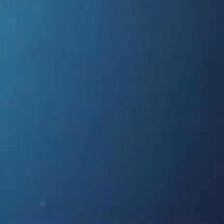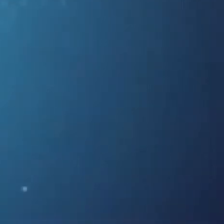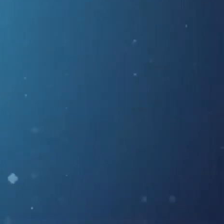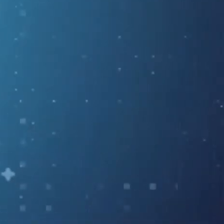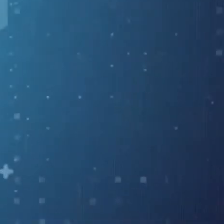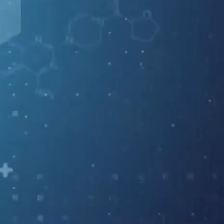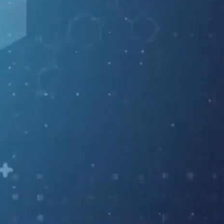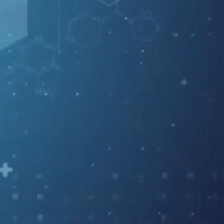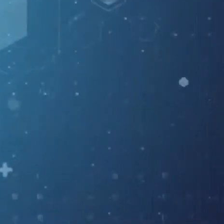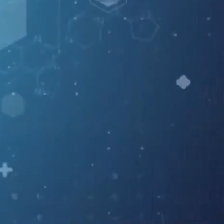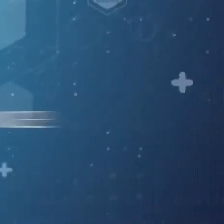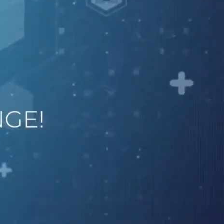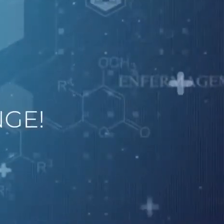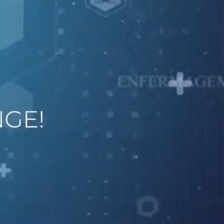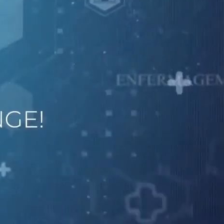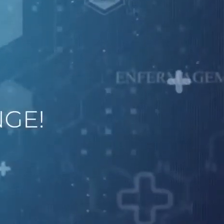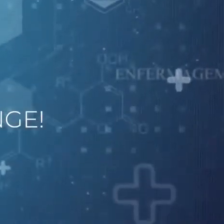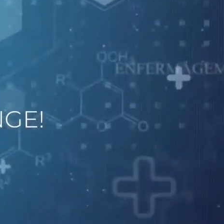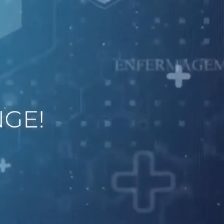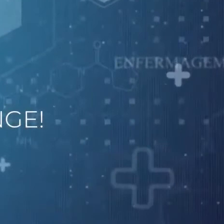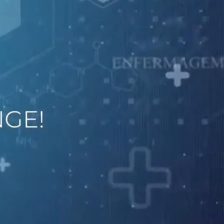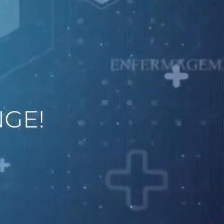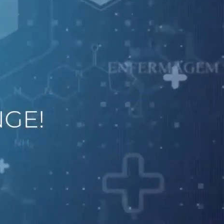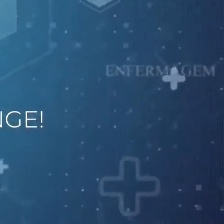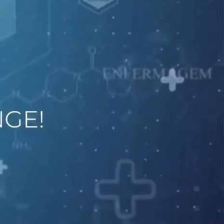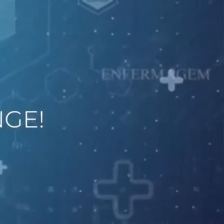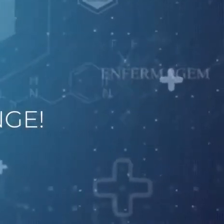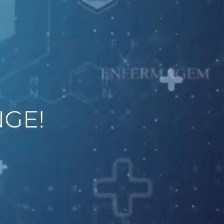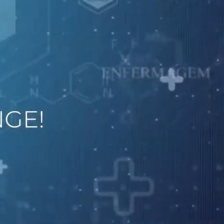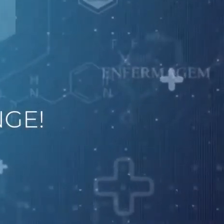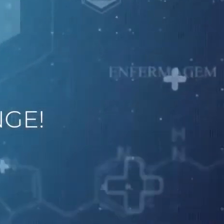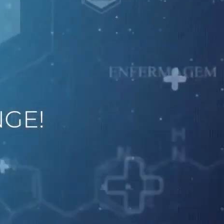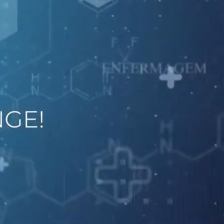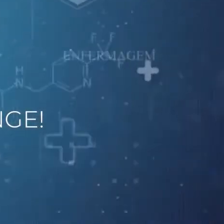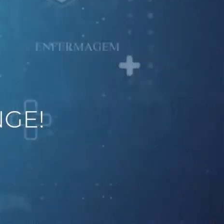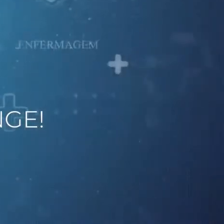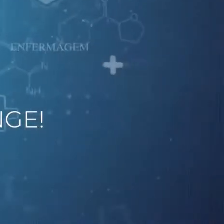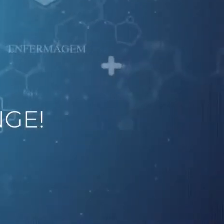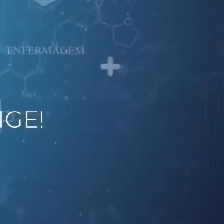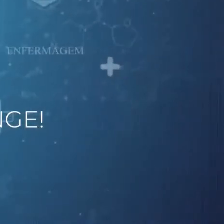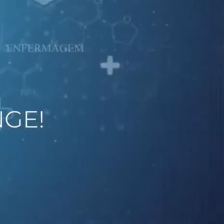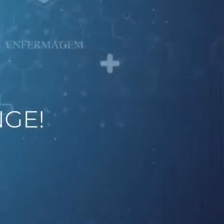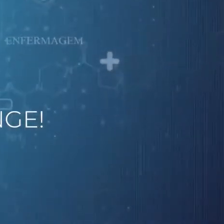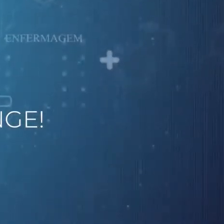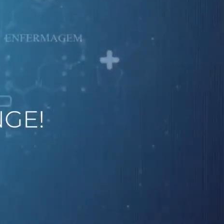3731-3822. Unopar Santa Cruz, mais perto para você e ainda mais longe.